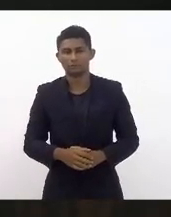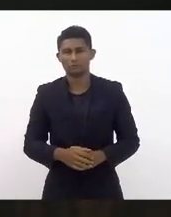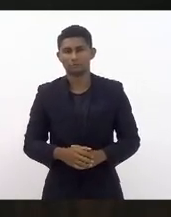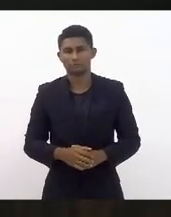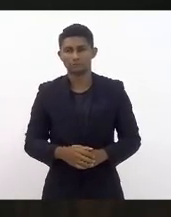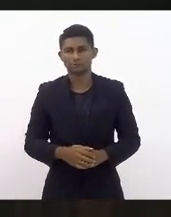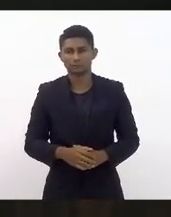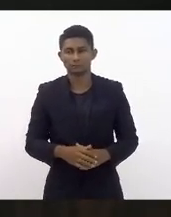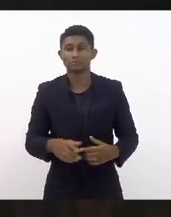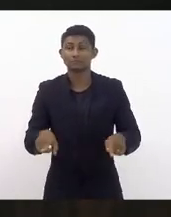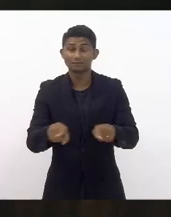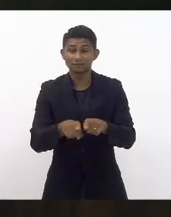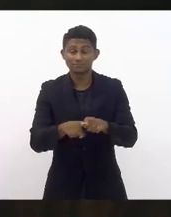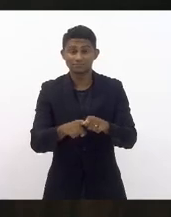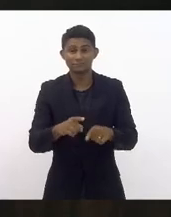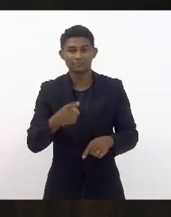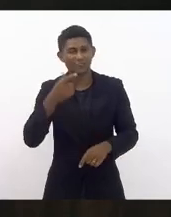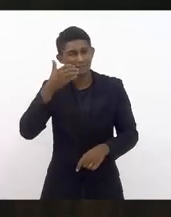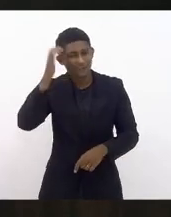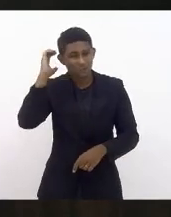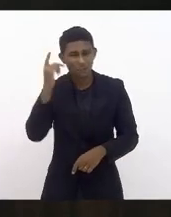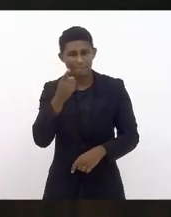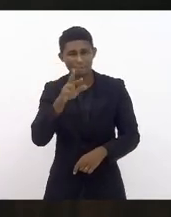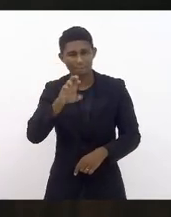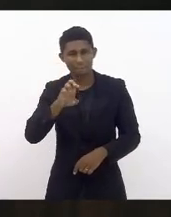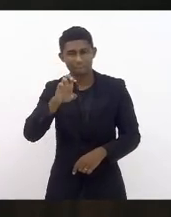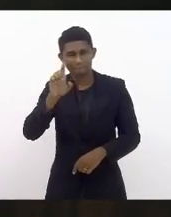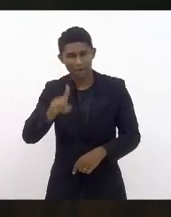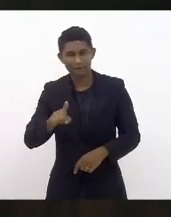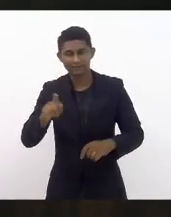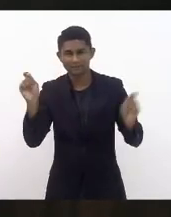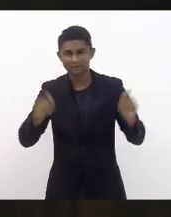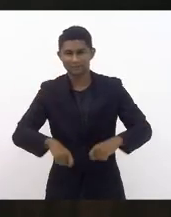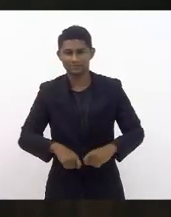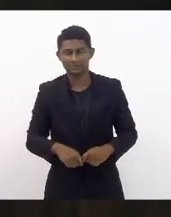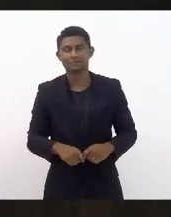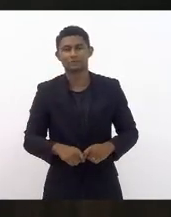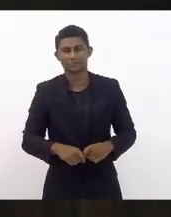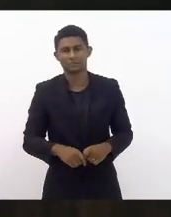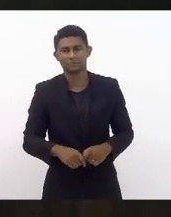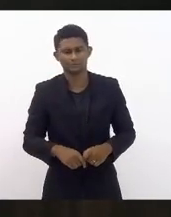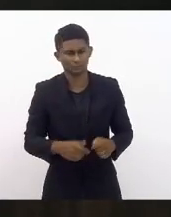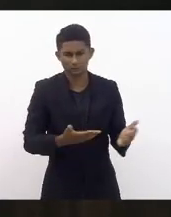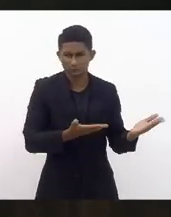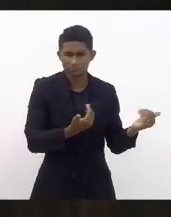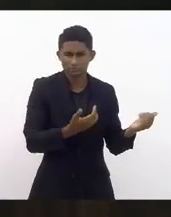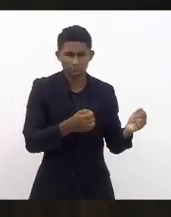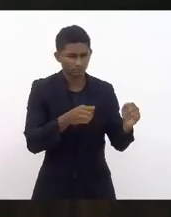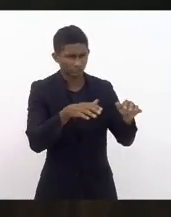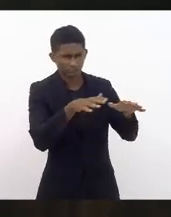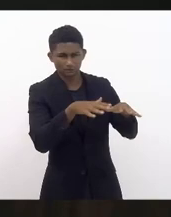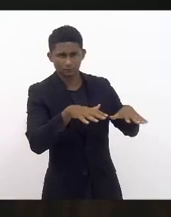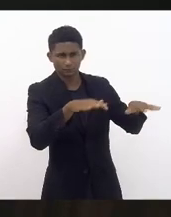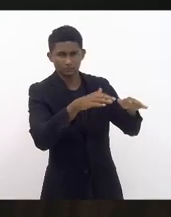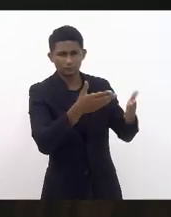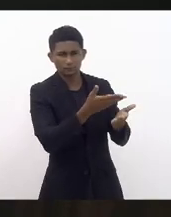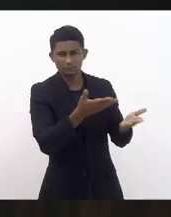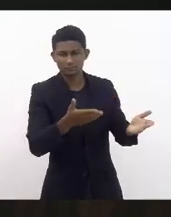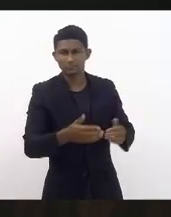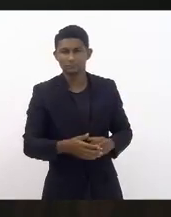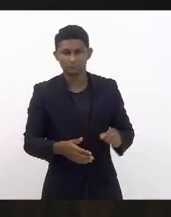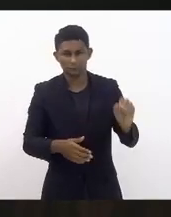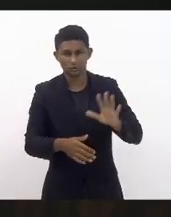um pré-vestibular ofertado pela UERJ. Os jovens da região Oeste